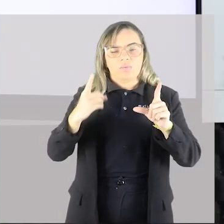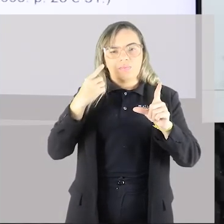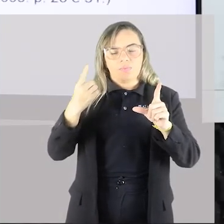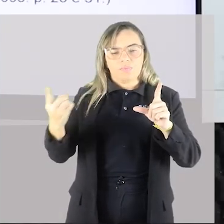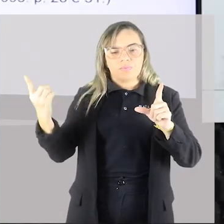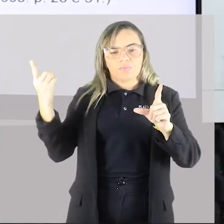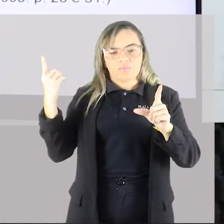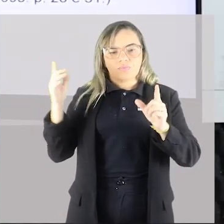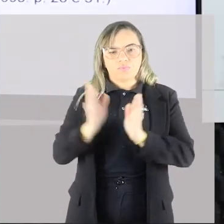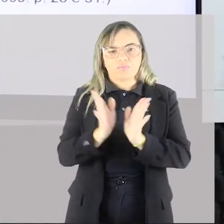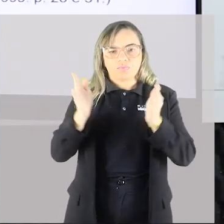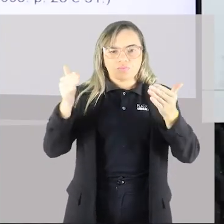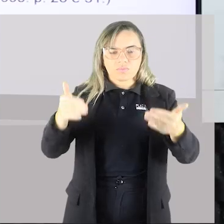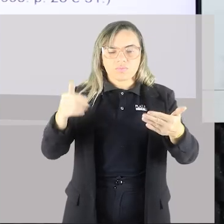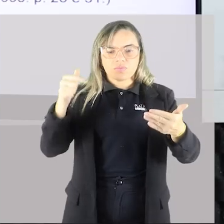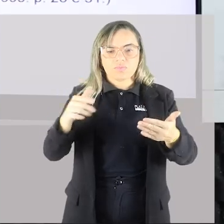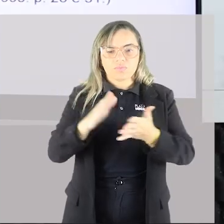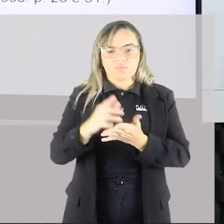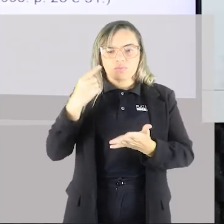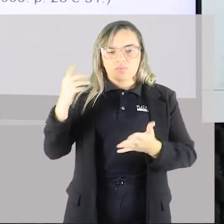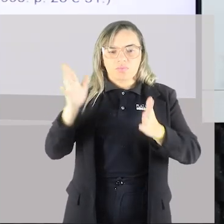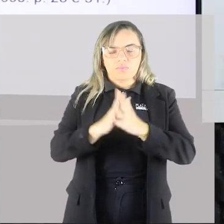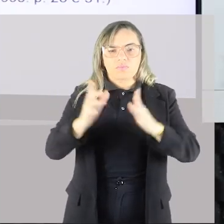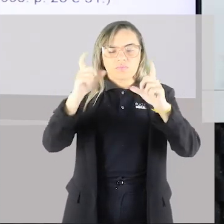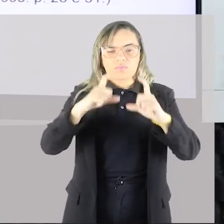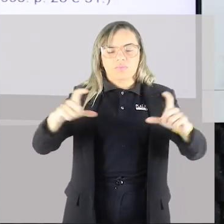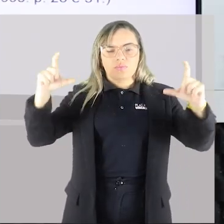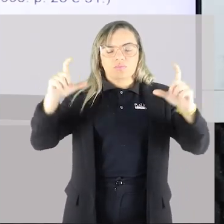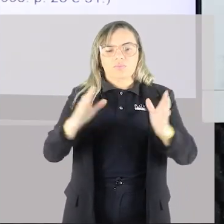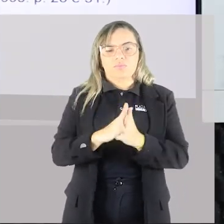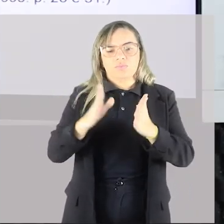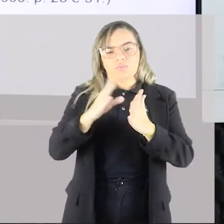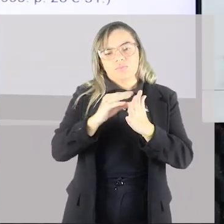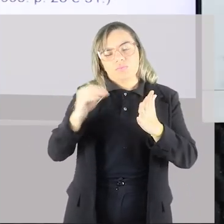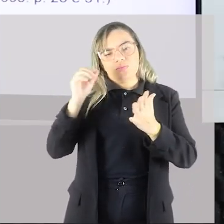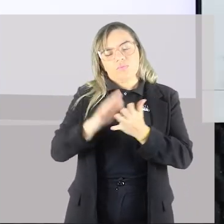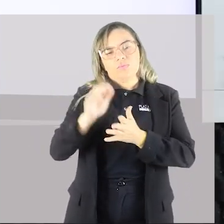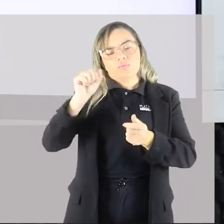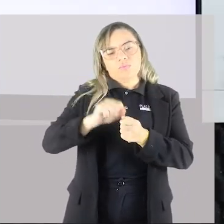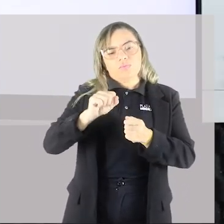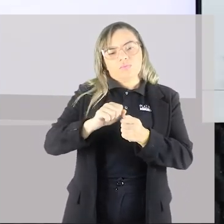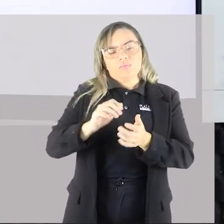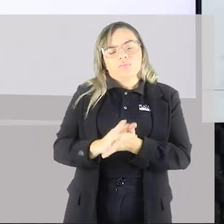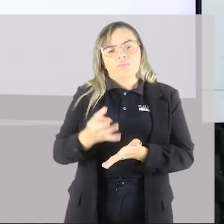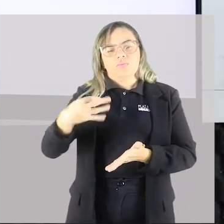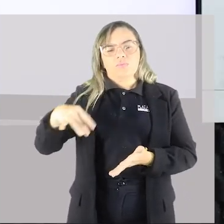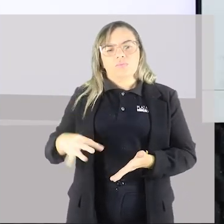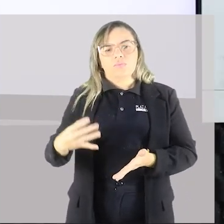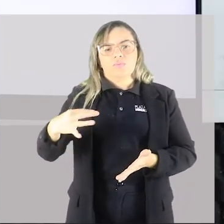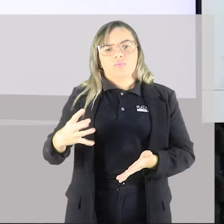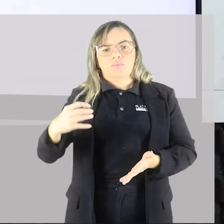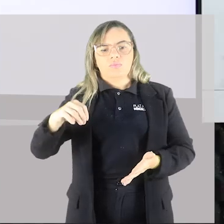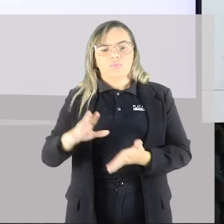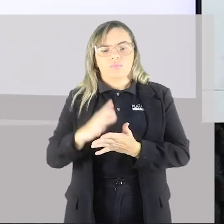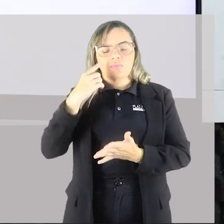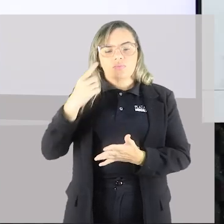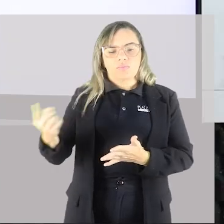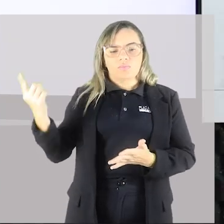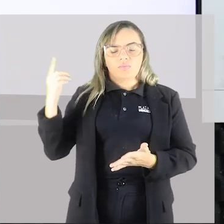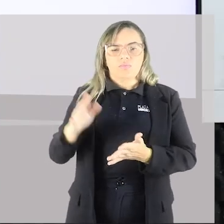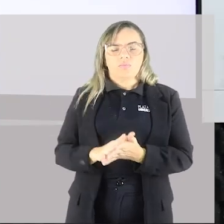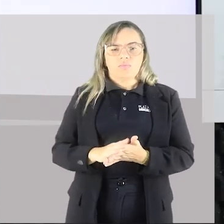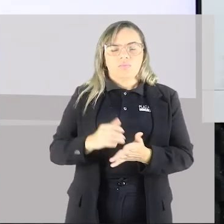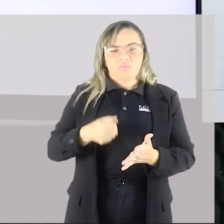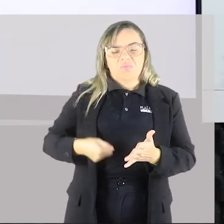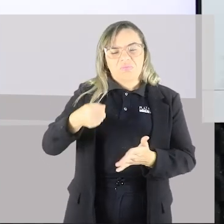alvo desta condição de modelo produtivo toyotista, do qual ainda explora